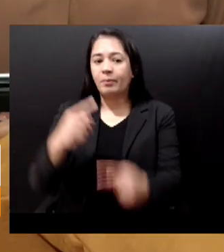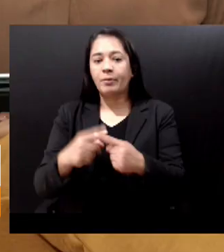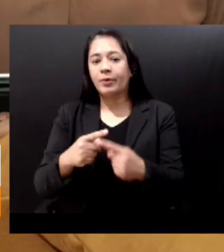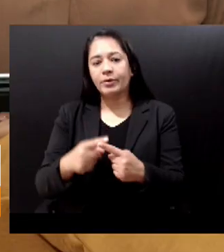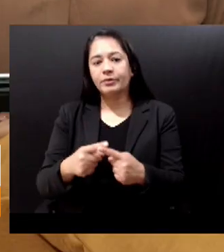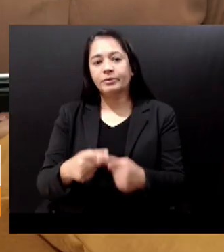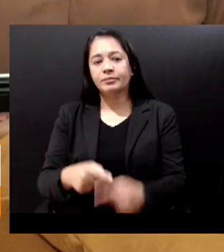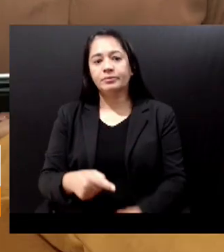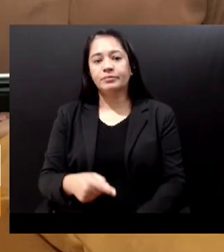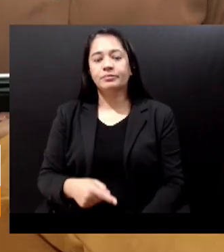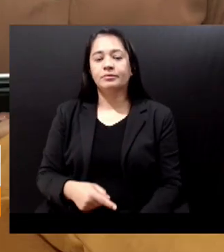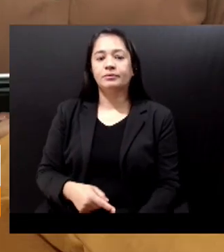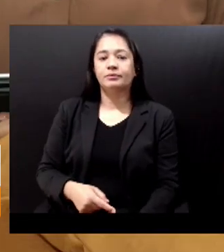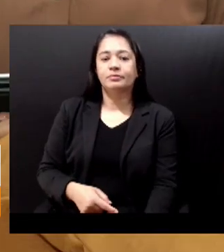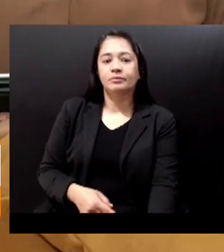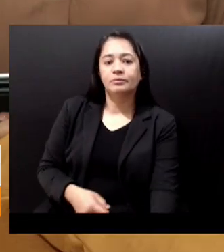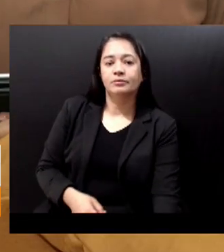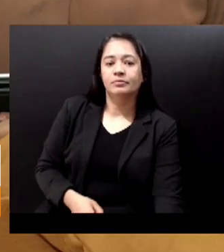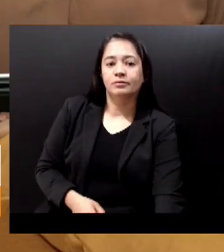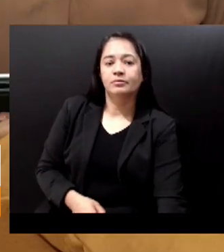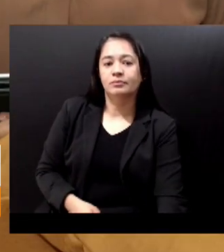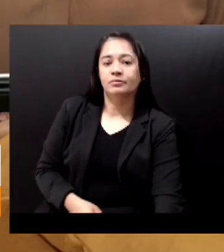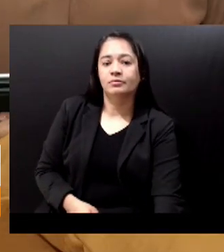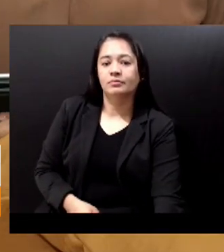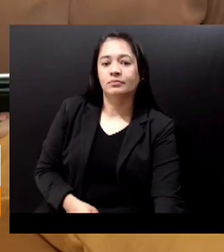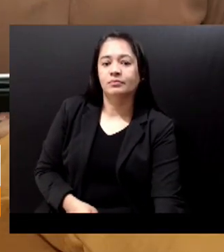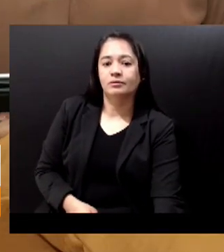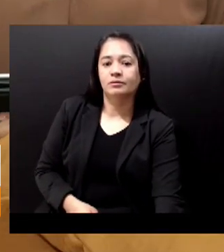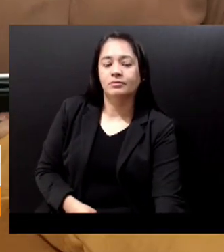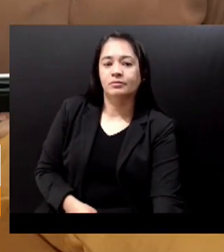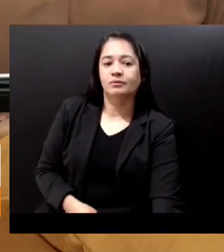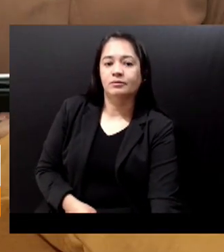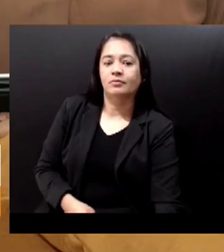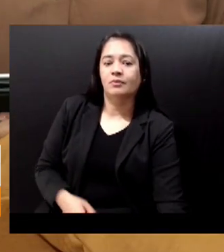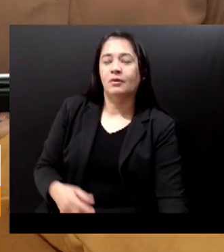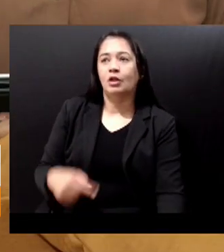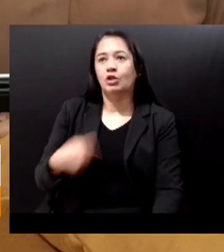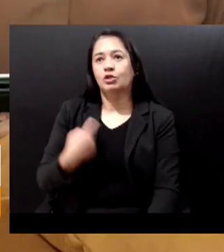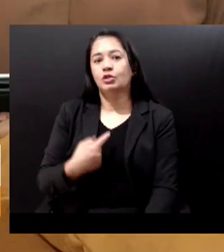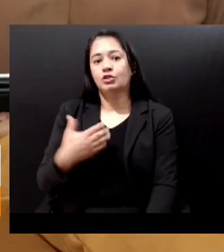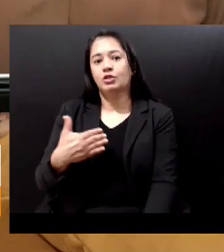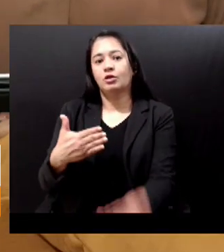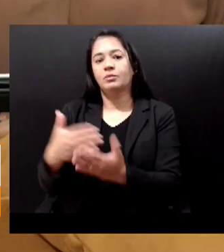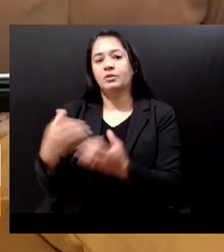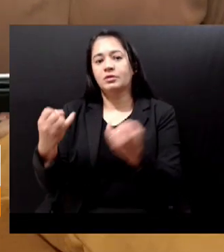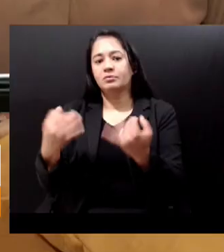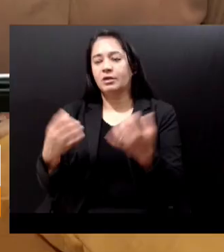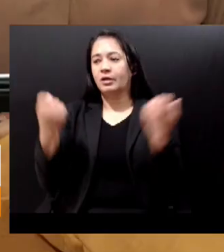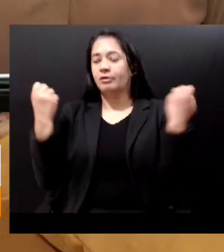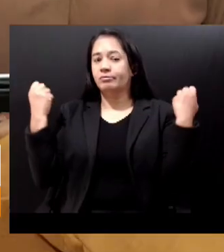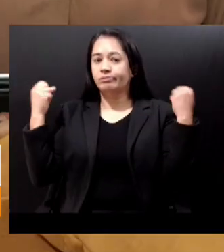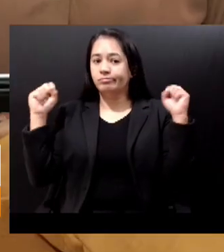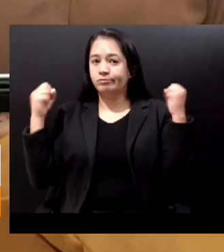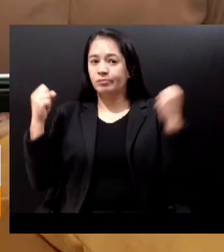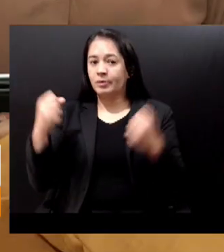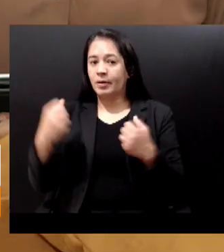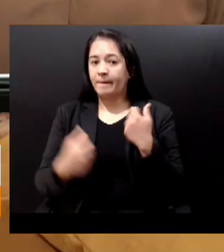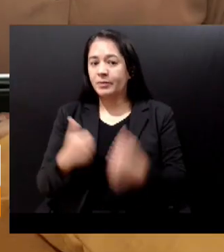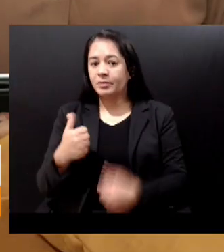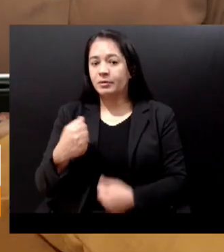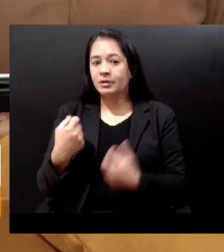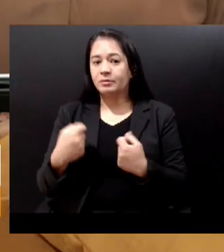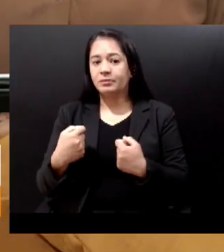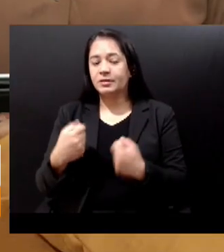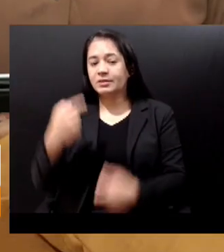gente fala do exercício, me parece que, como eu disse lá no início, para além do estético, é preciso pensar na forma como você vai se relacionar com esse